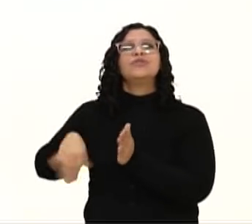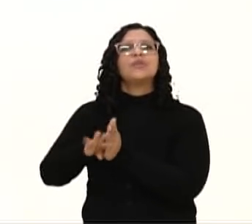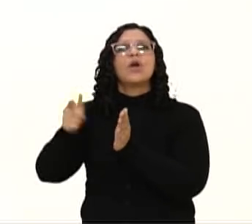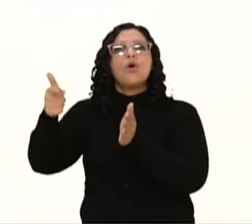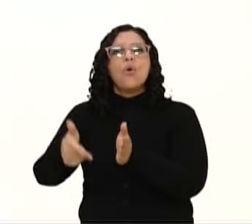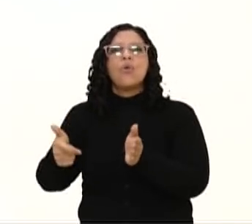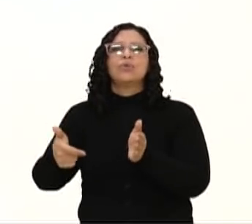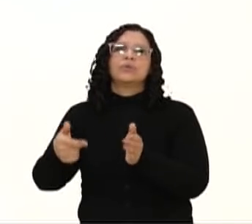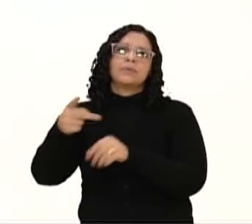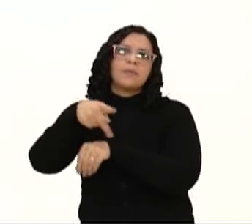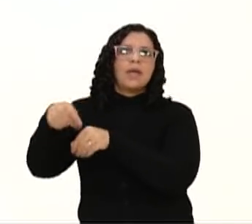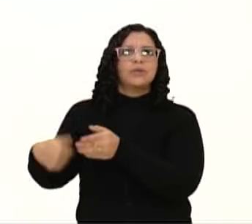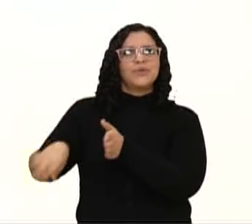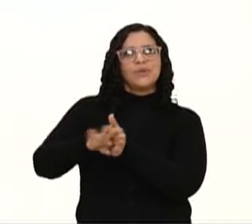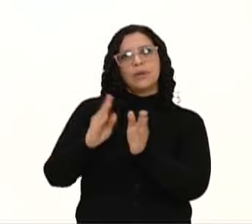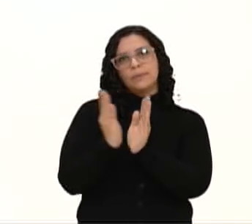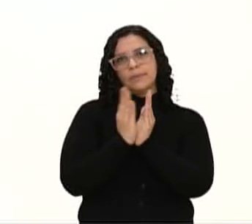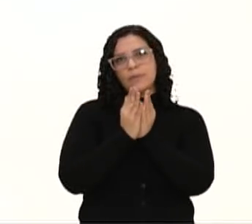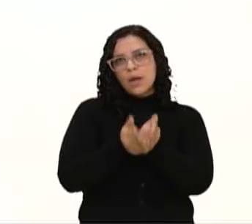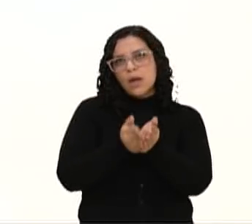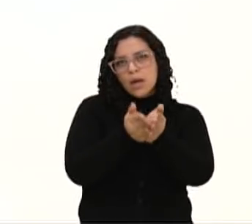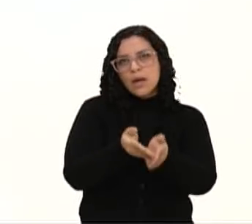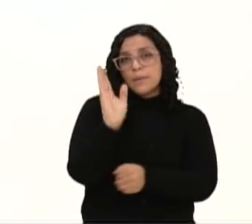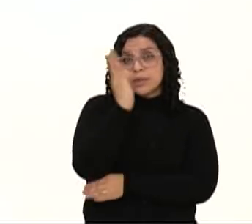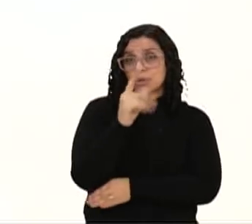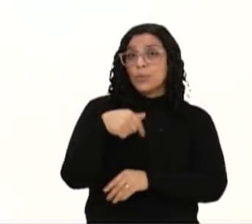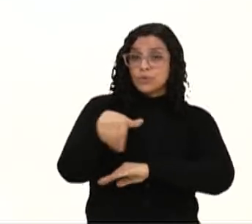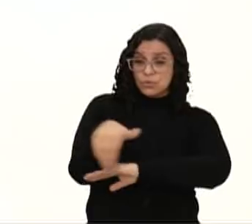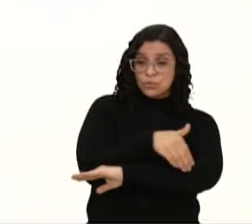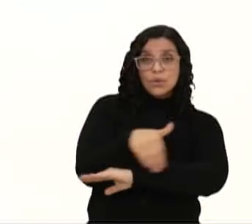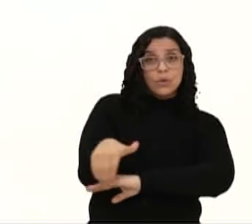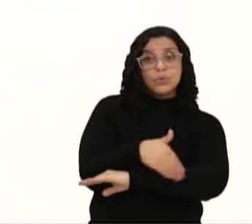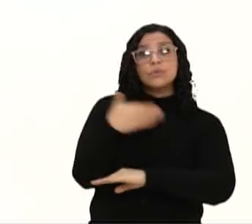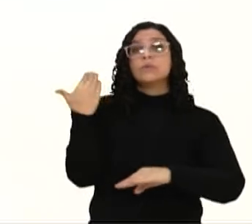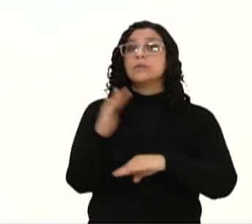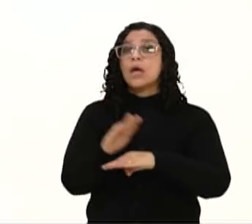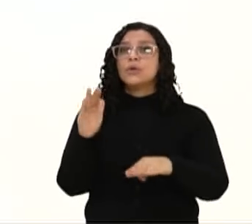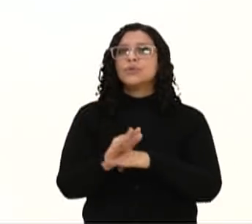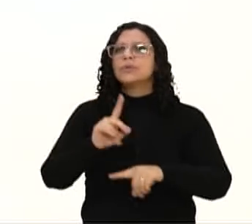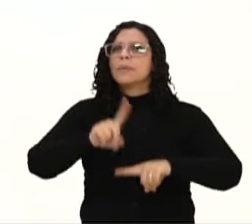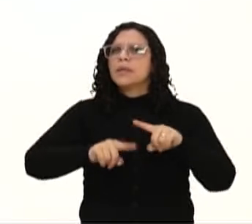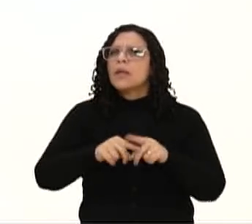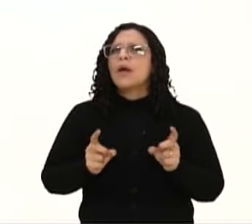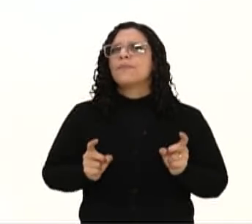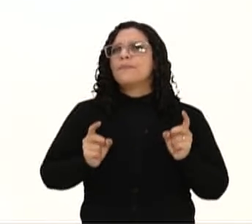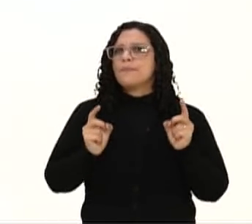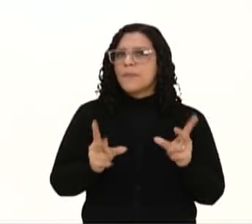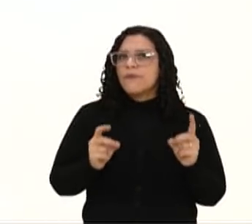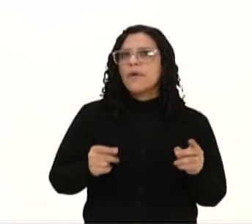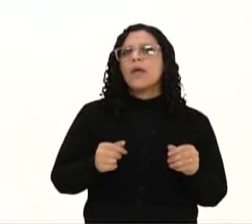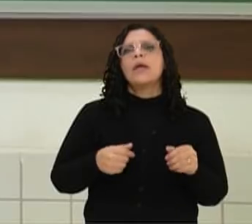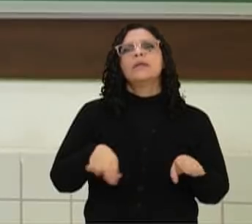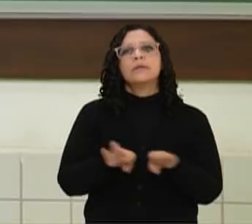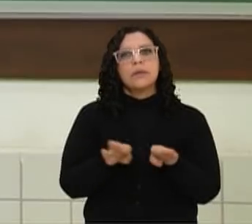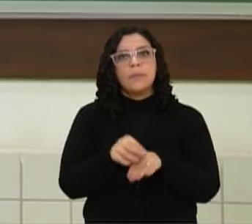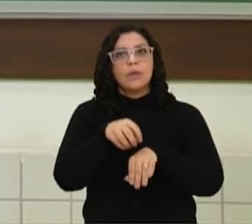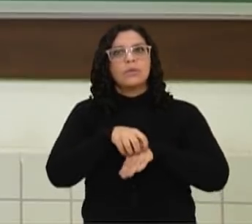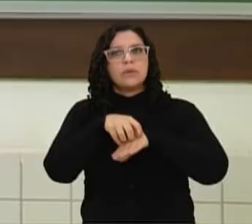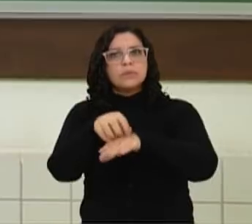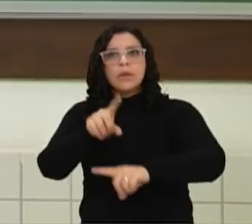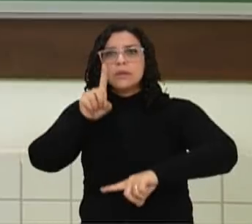fazem esta ligação, favorecem a circulação dos produtos, das mercadorias, de tudo aquilo,